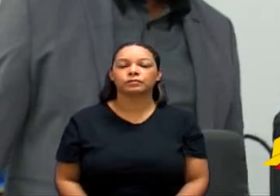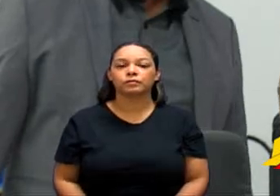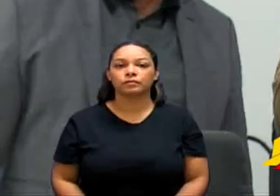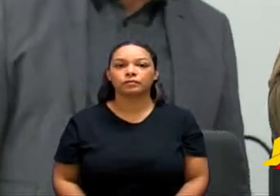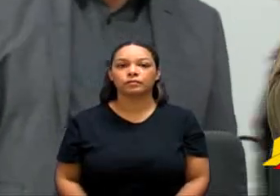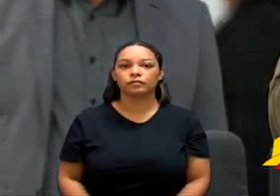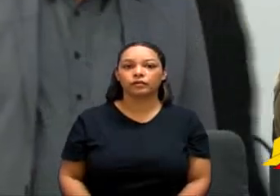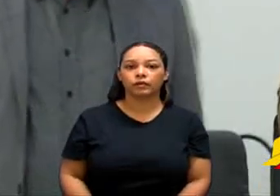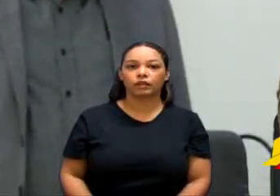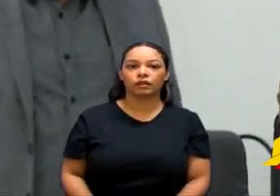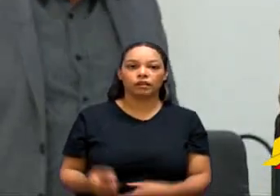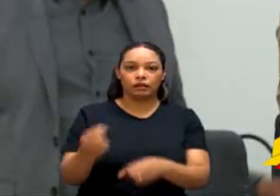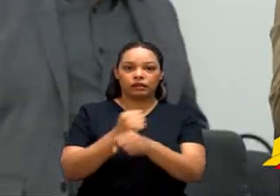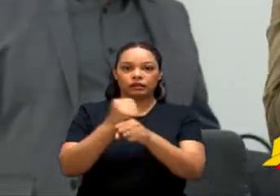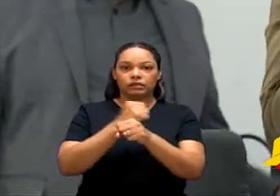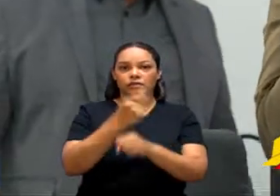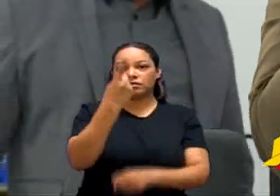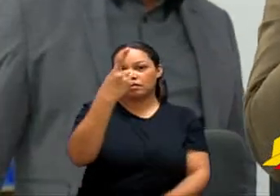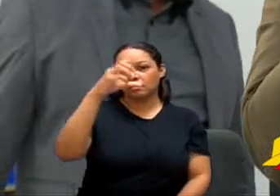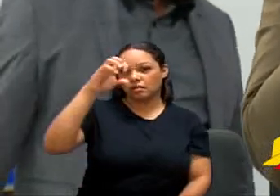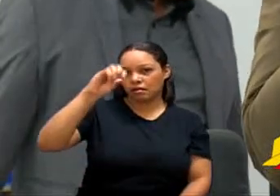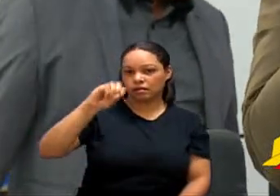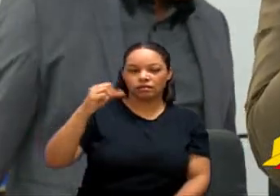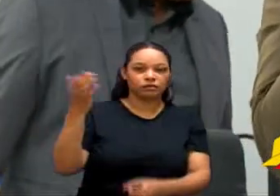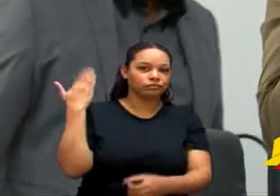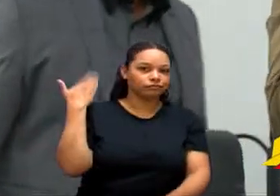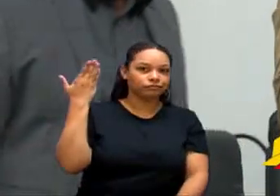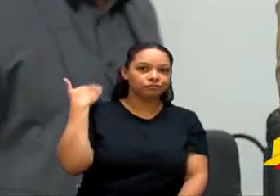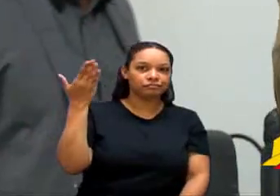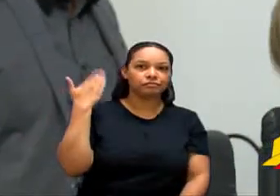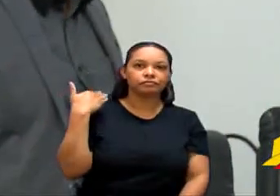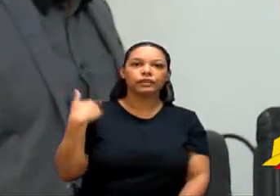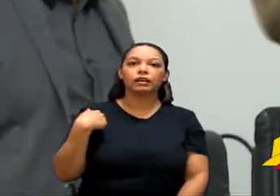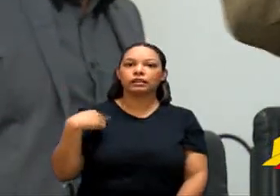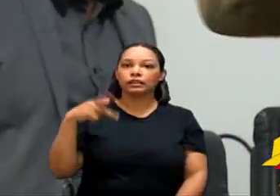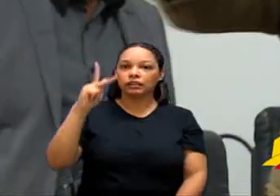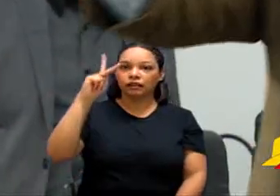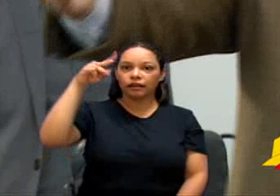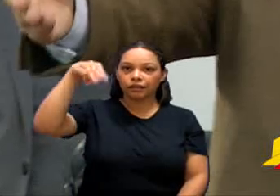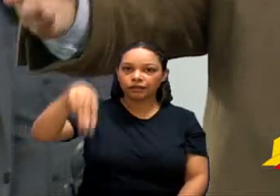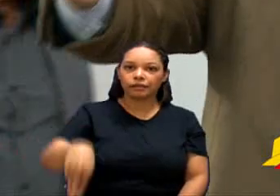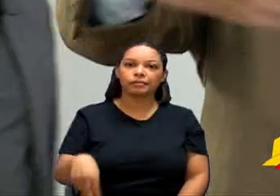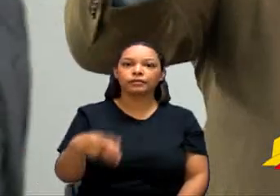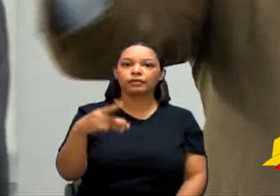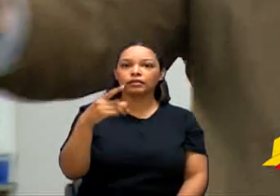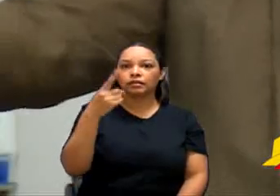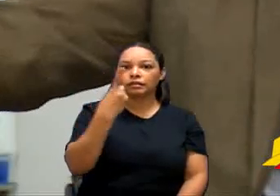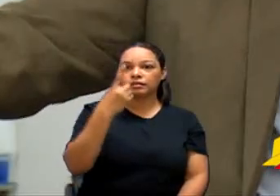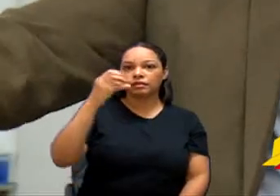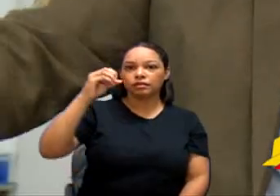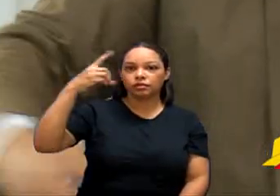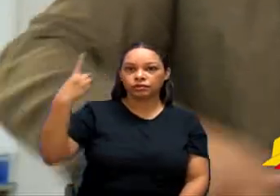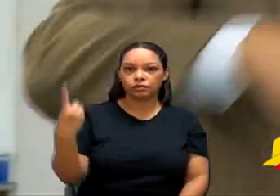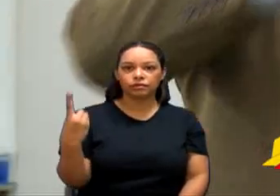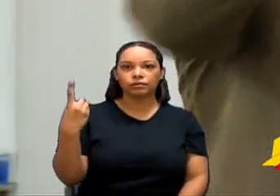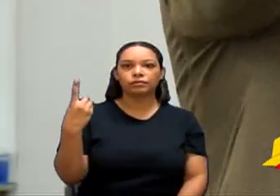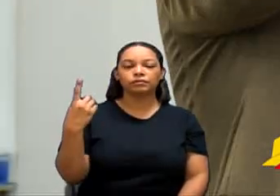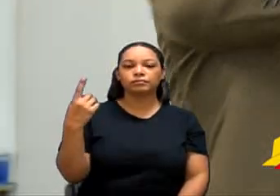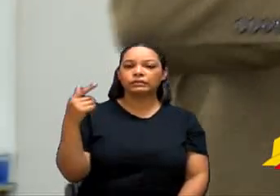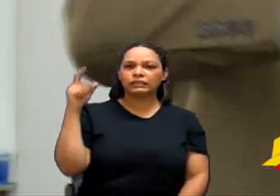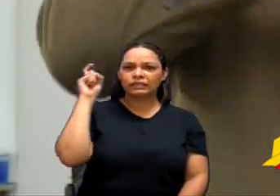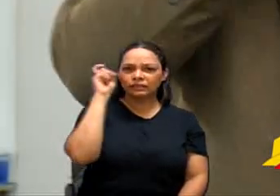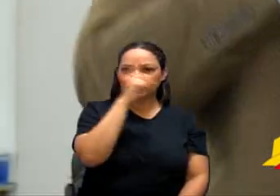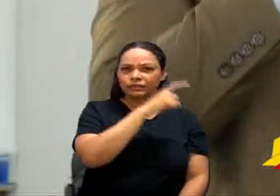atrás, próximo da divisa, lá no quilômetro, acho que 110, 111, aconteceu aquela tragédia, acho que o João, como o Salatiel, que estavam